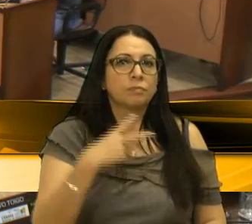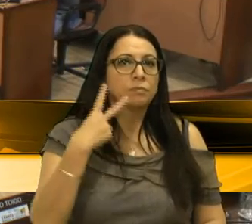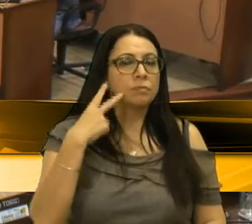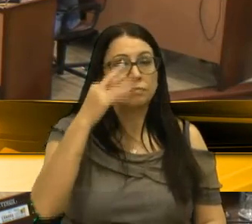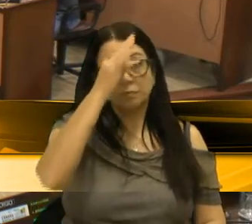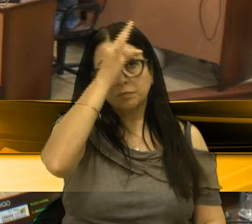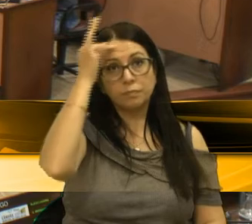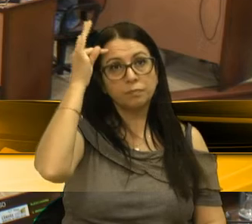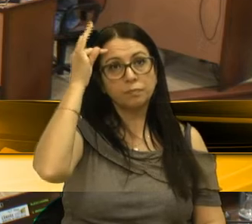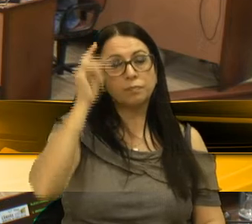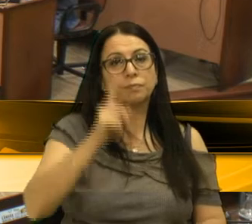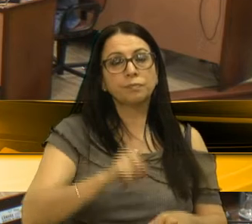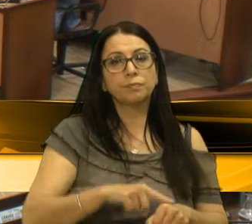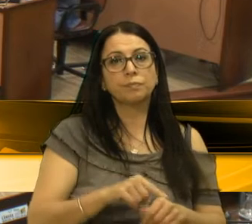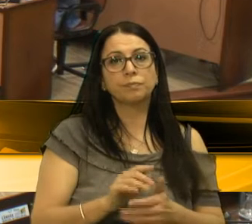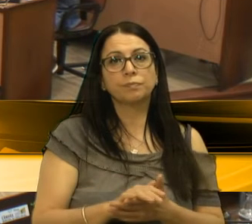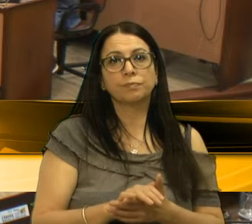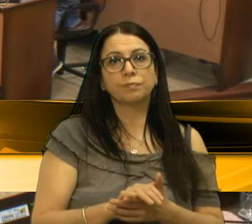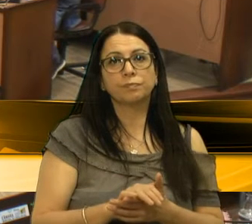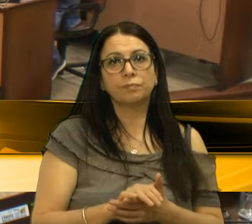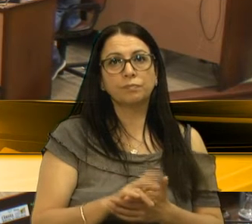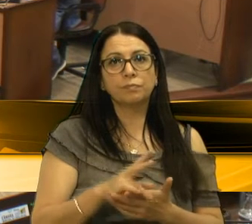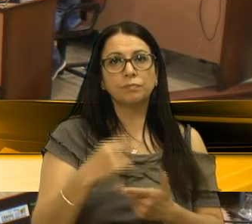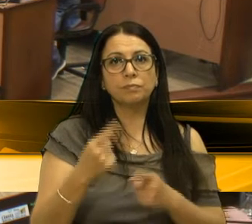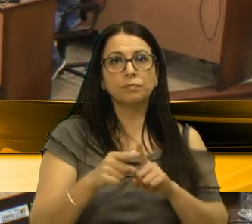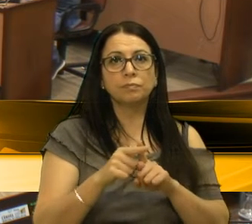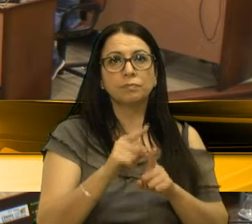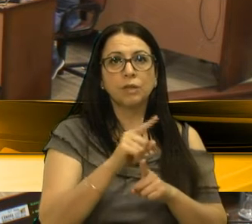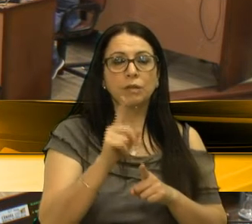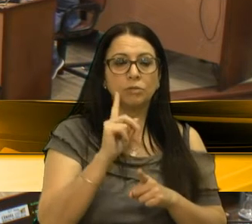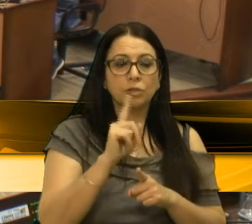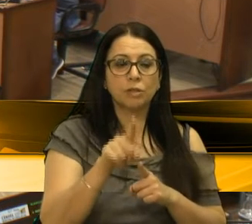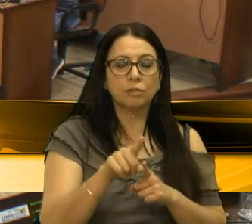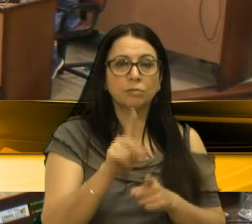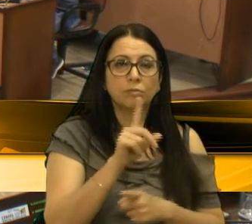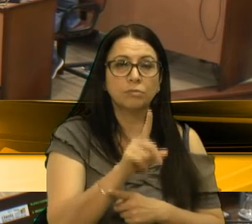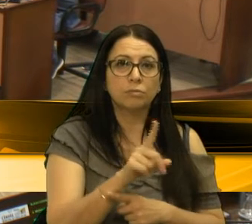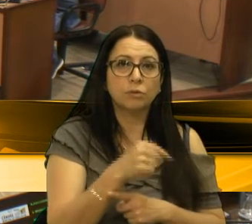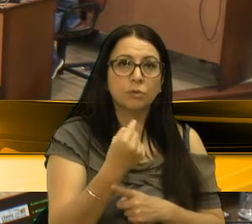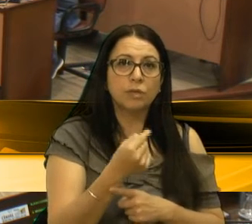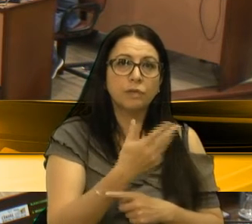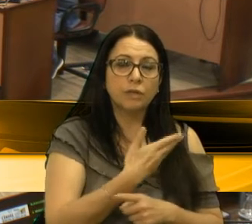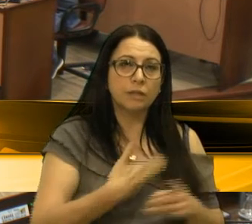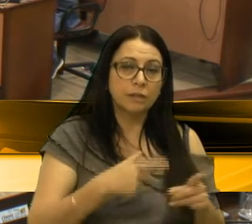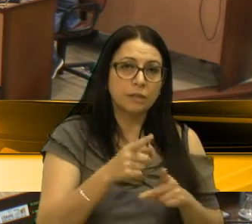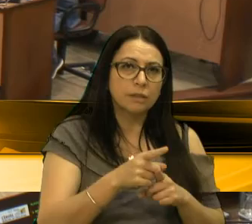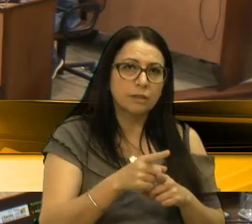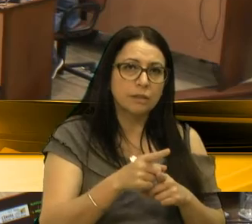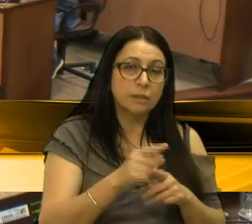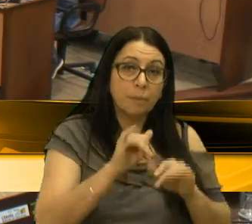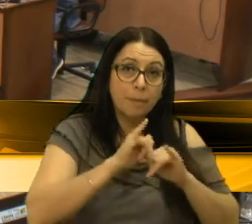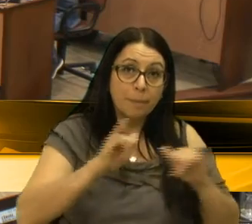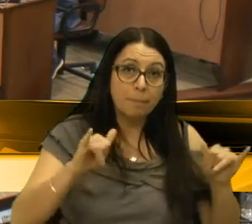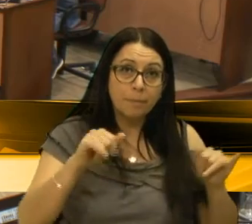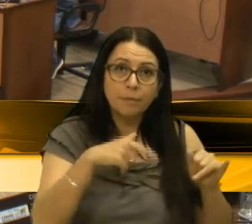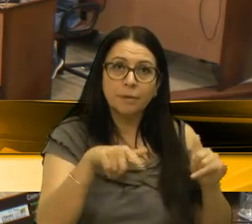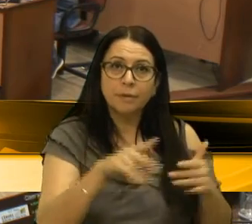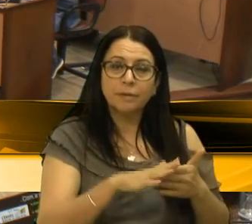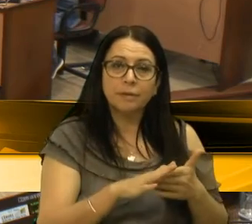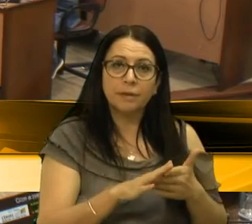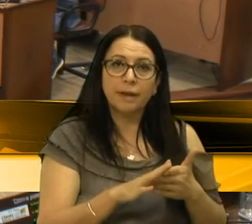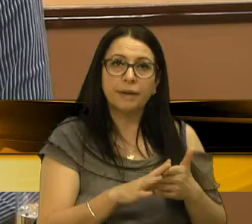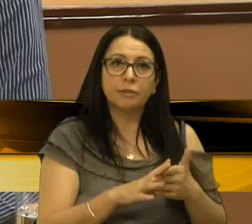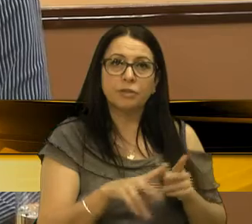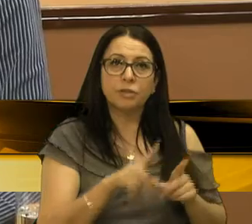Twigo, nesse momento a gente percebe que o governo faz propaganda aí que quer tirar